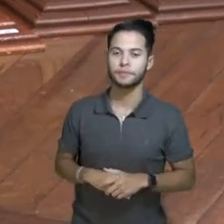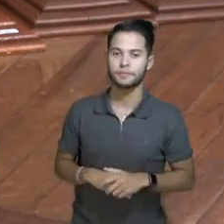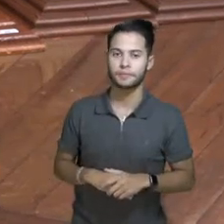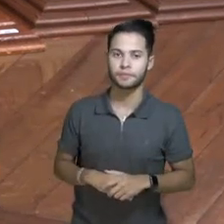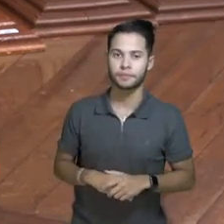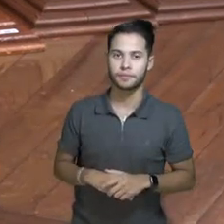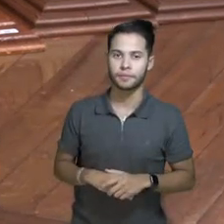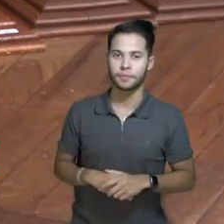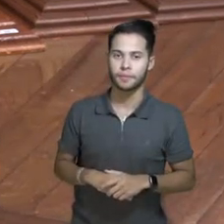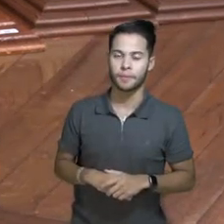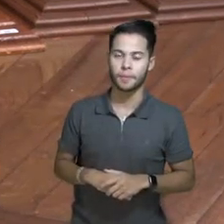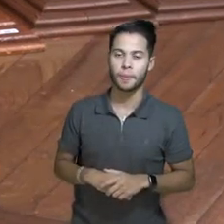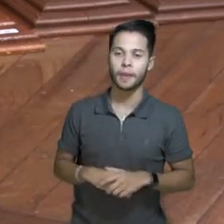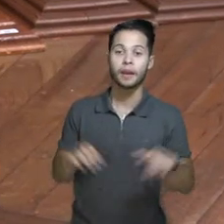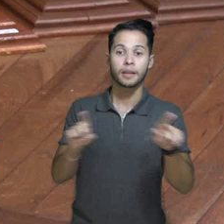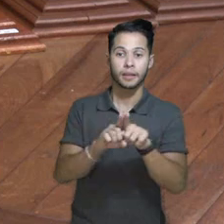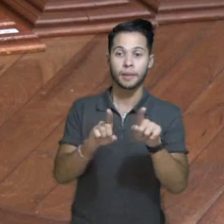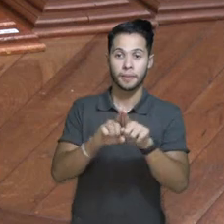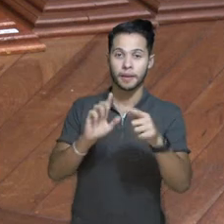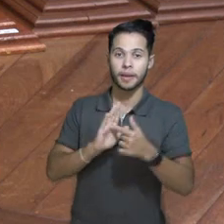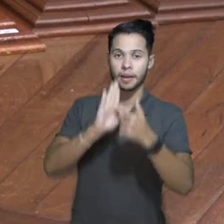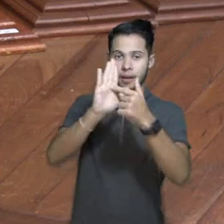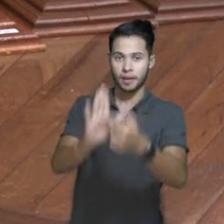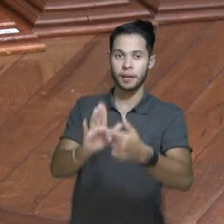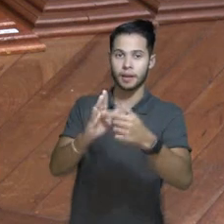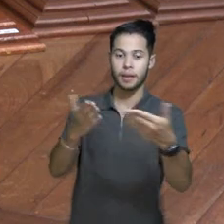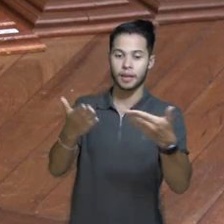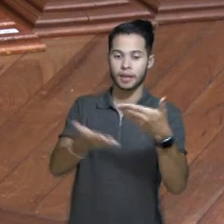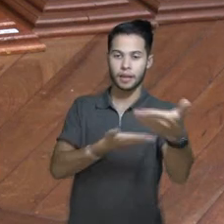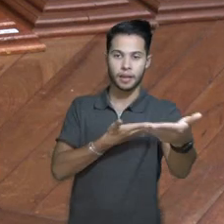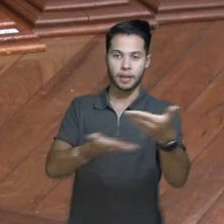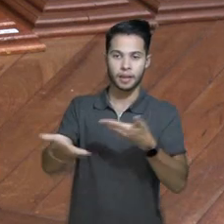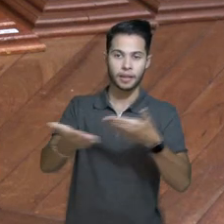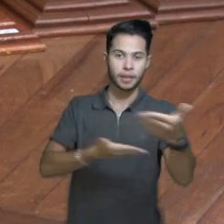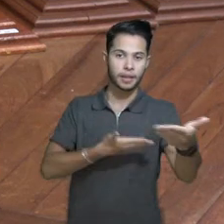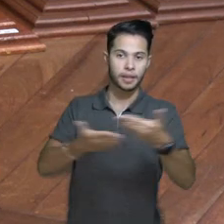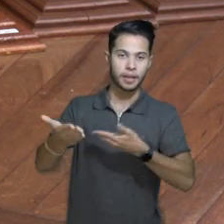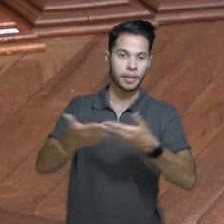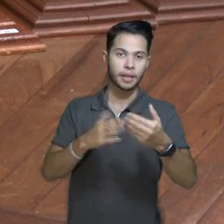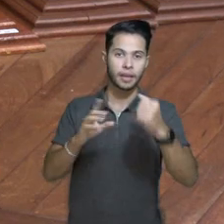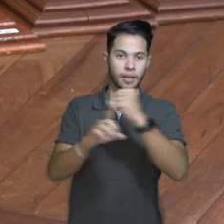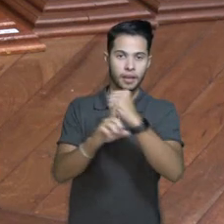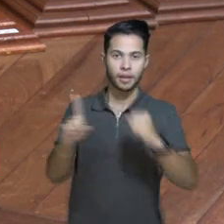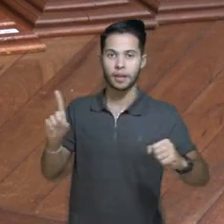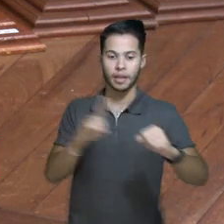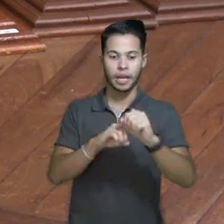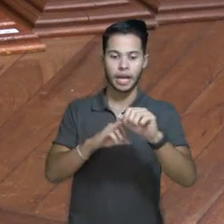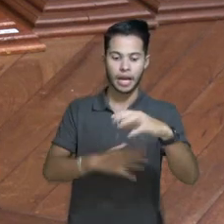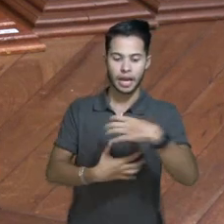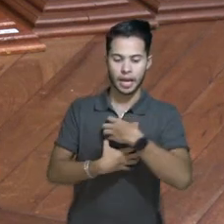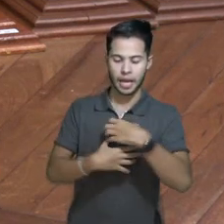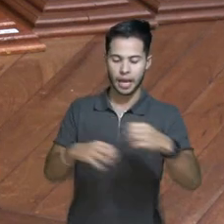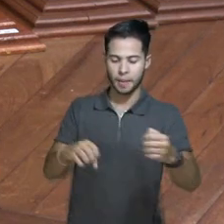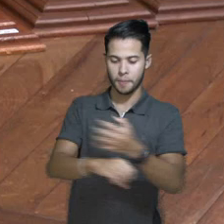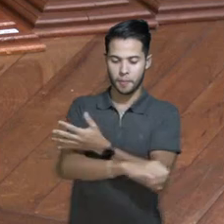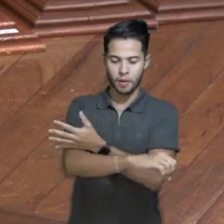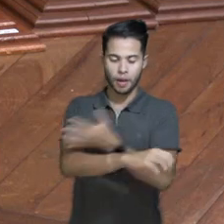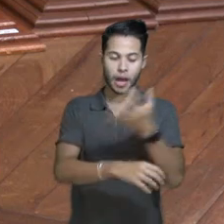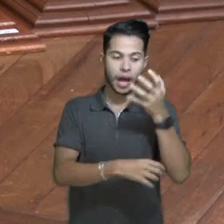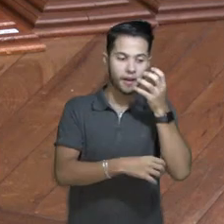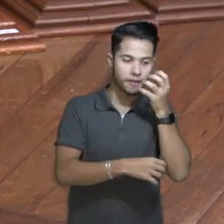interação entre a a uma interação entre a indissociable entre emoção afetividade e